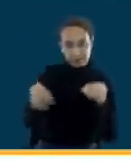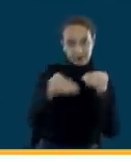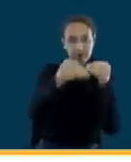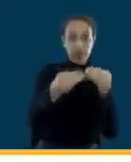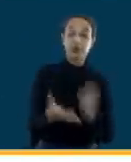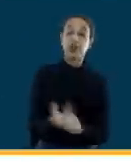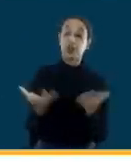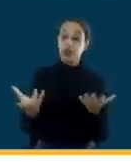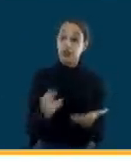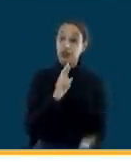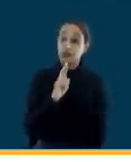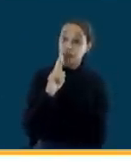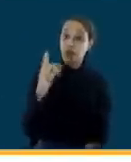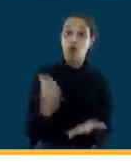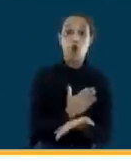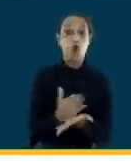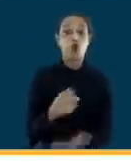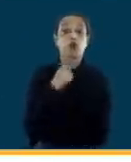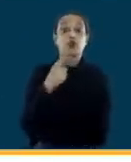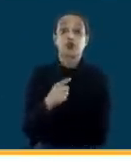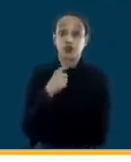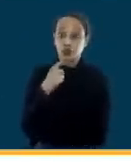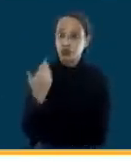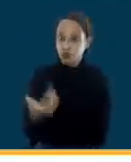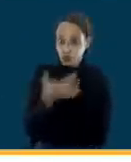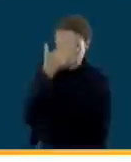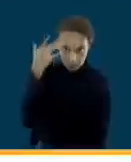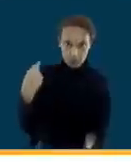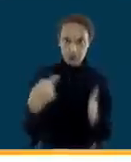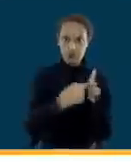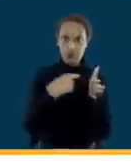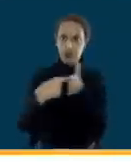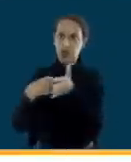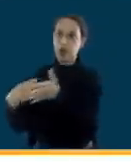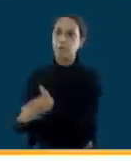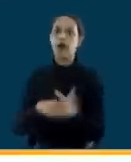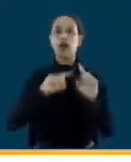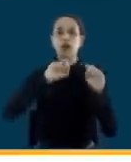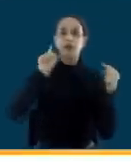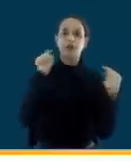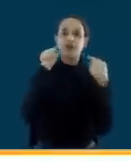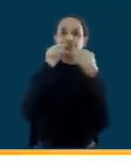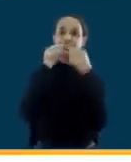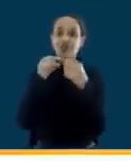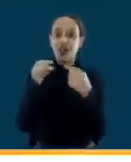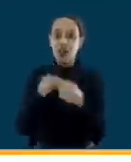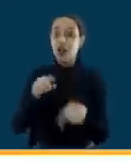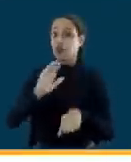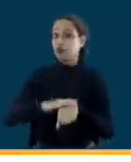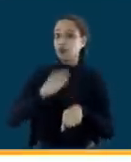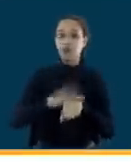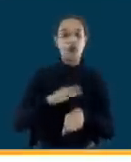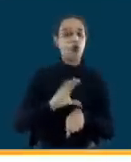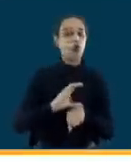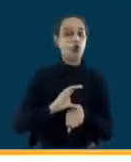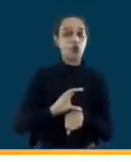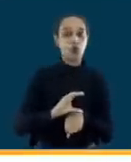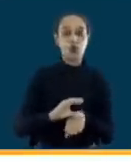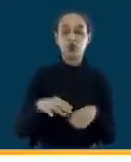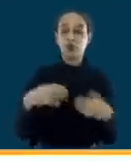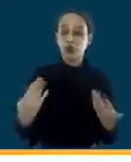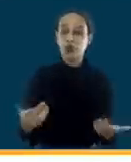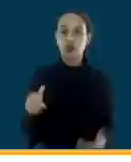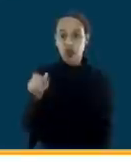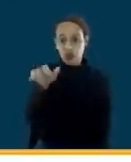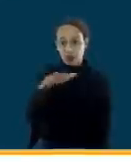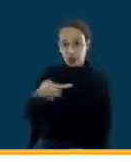algumas dúvidas mais objetivas que as pessoas estão fazendo em relação ao próprio curso, a própria espaço aqui